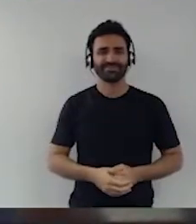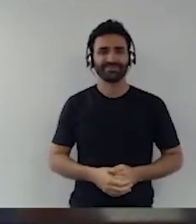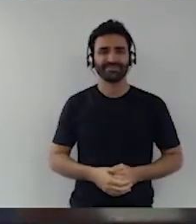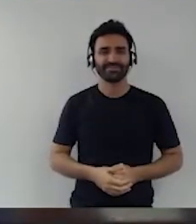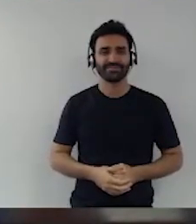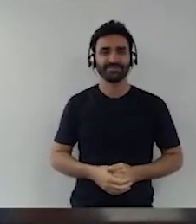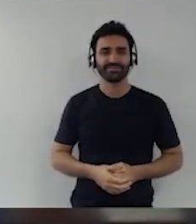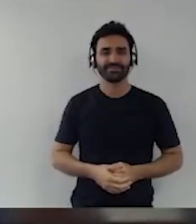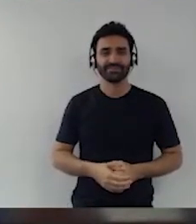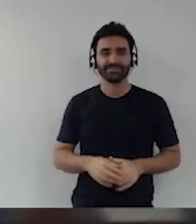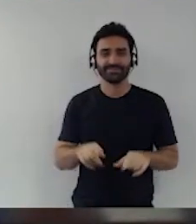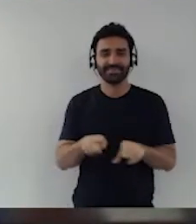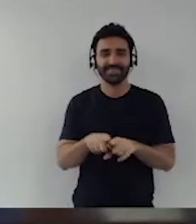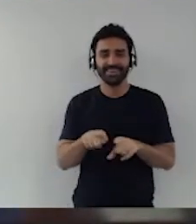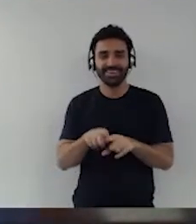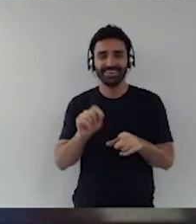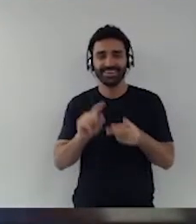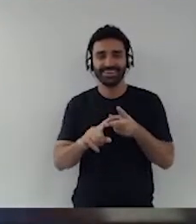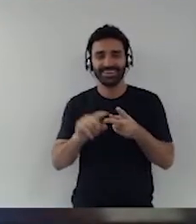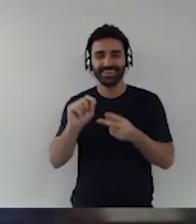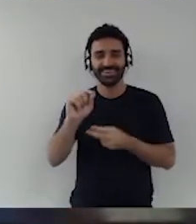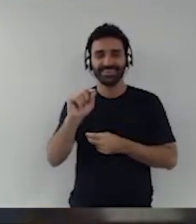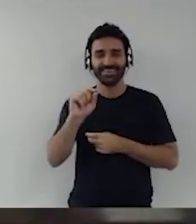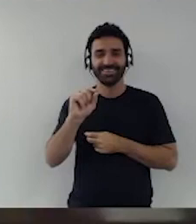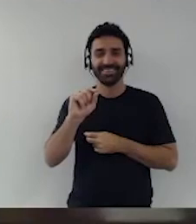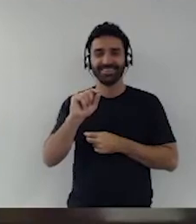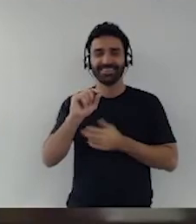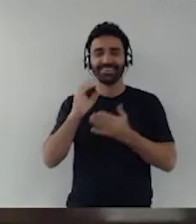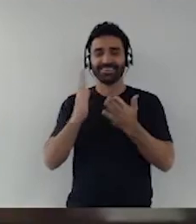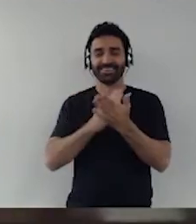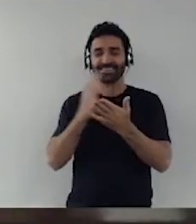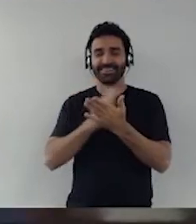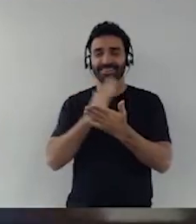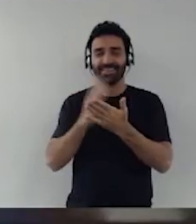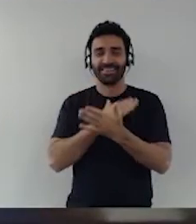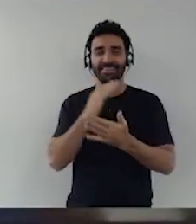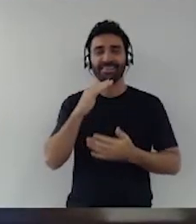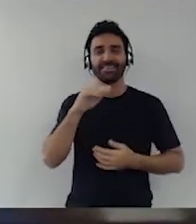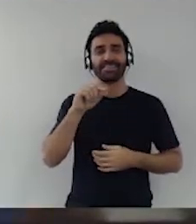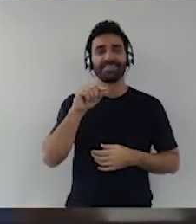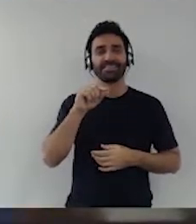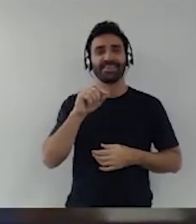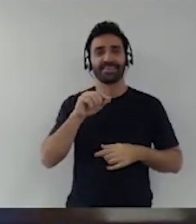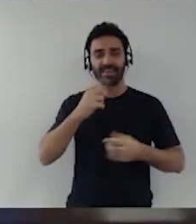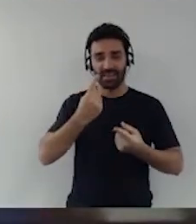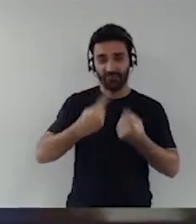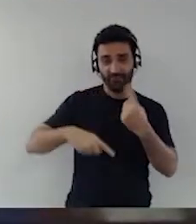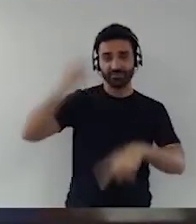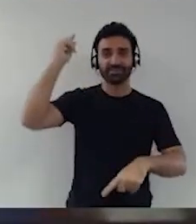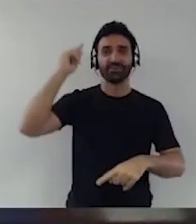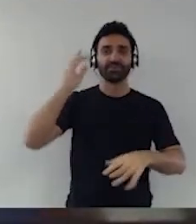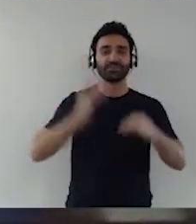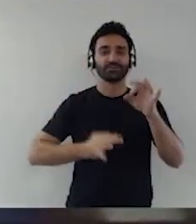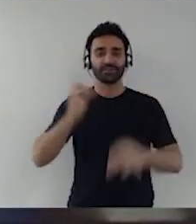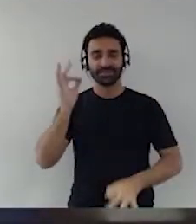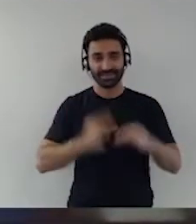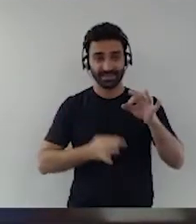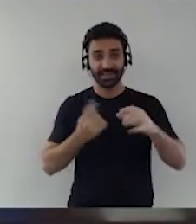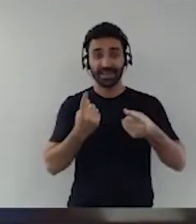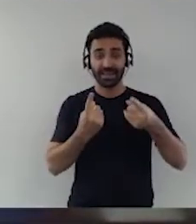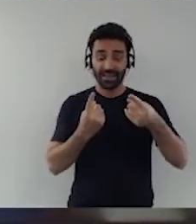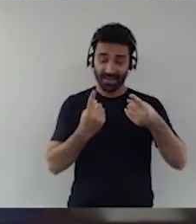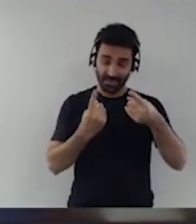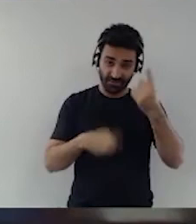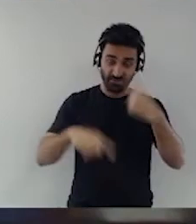a obra do professor Boaventura de Souza Santos, que ele fala sobre a Revolução Democrática da Justiça. A Revolução Democrática